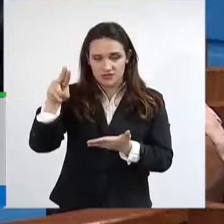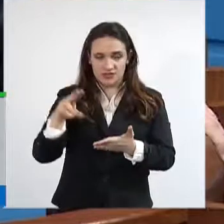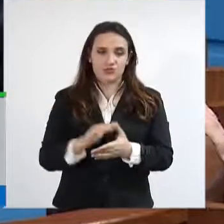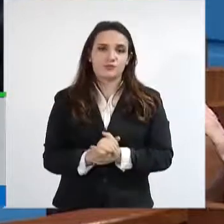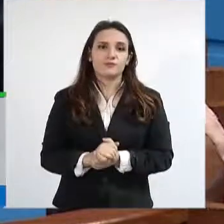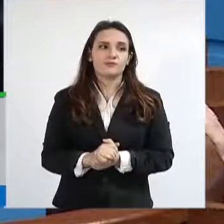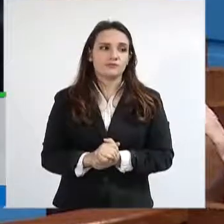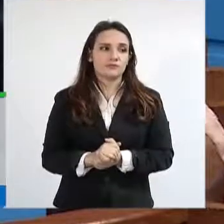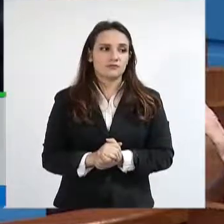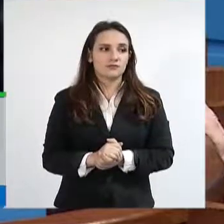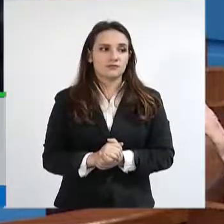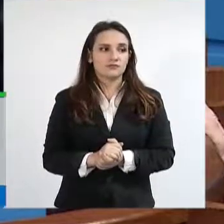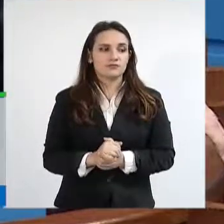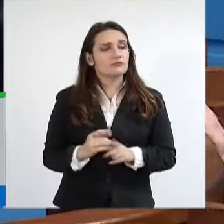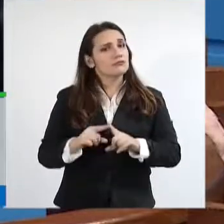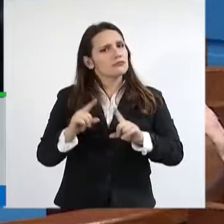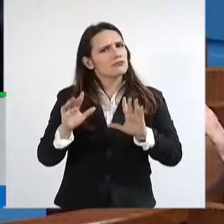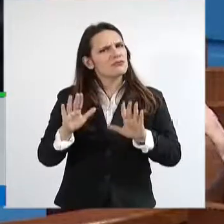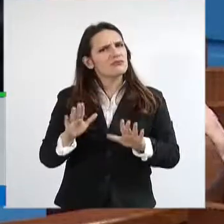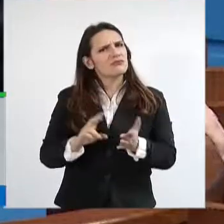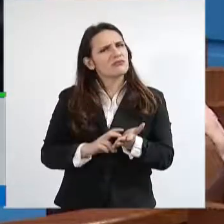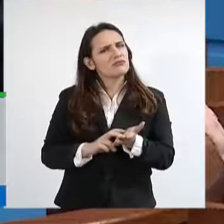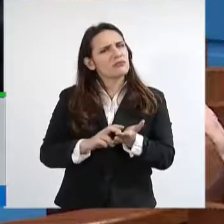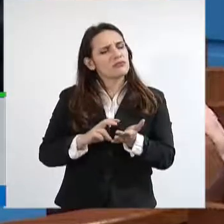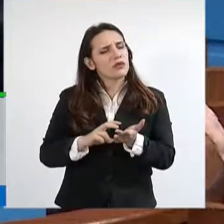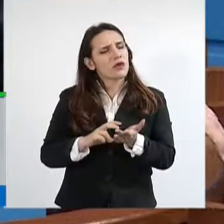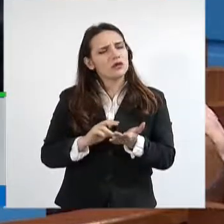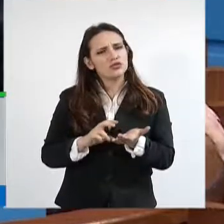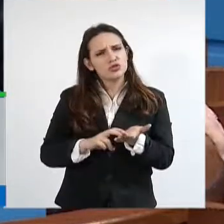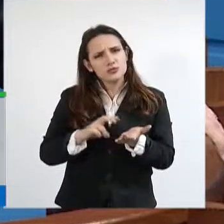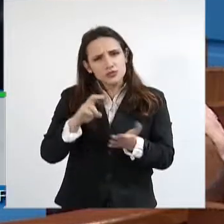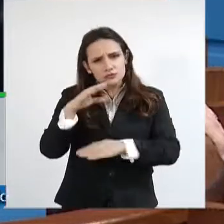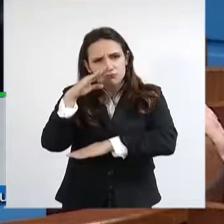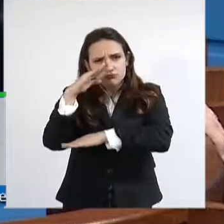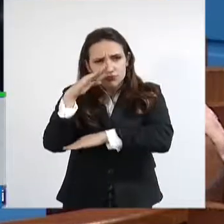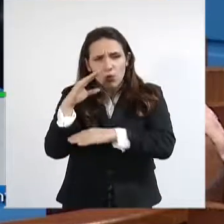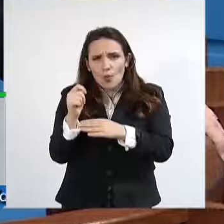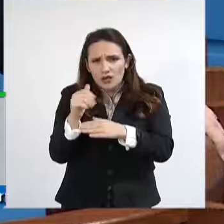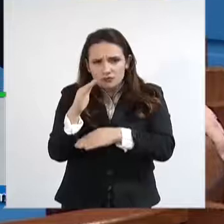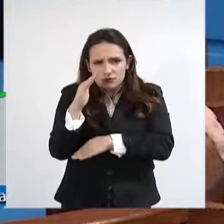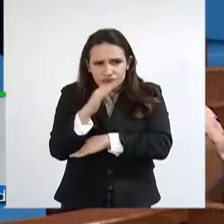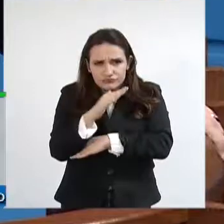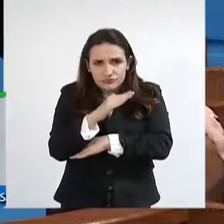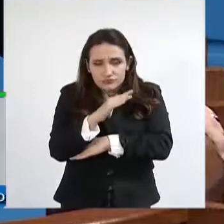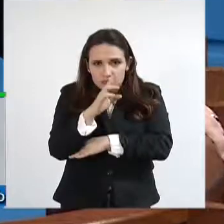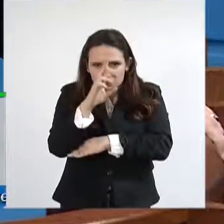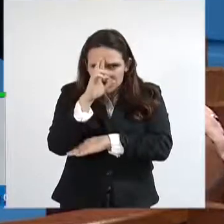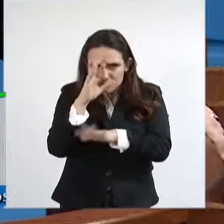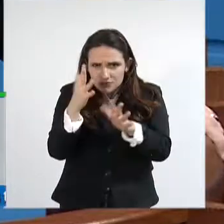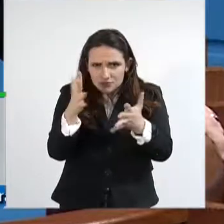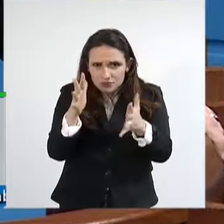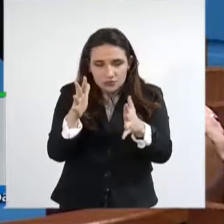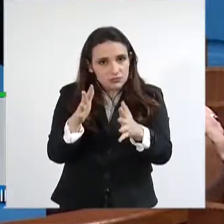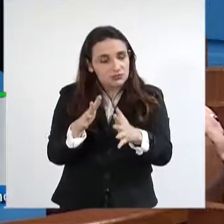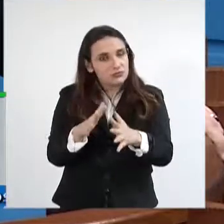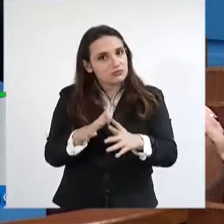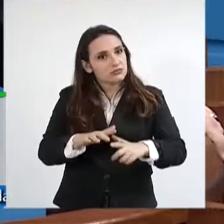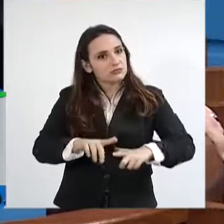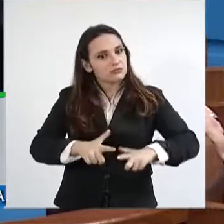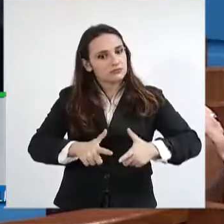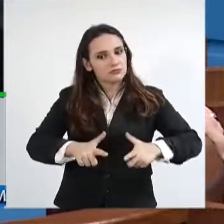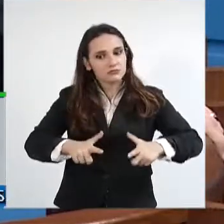Mas, ao final da manhã, essas manifestações cresceram